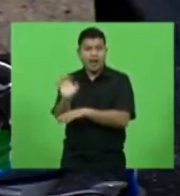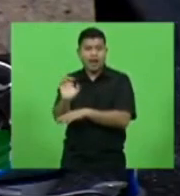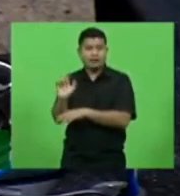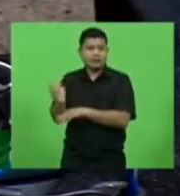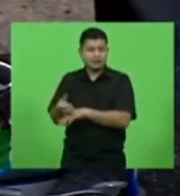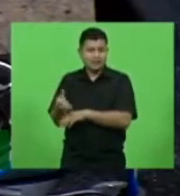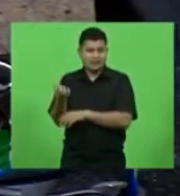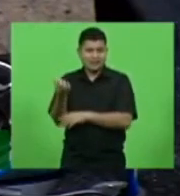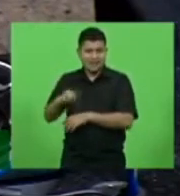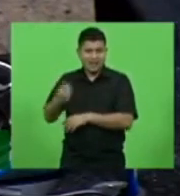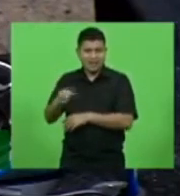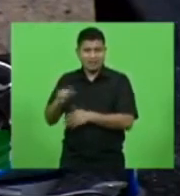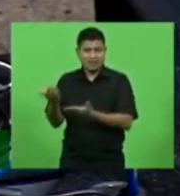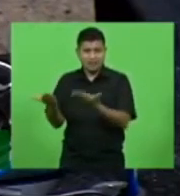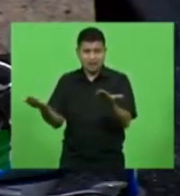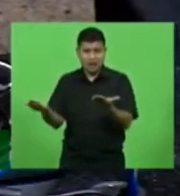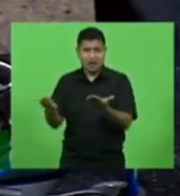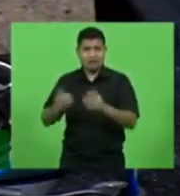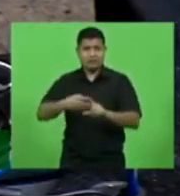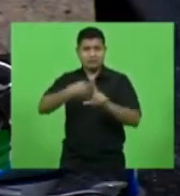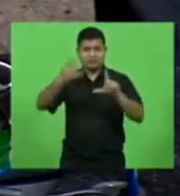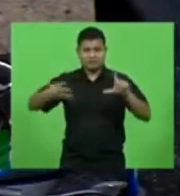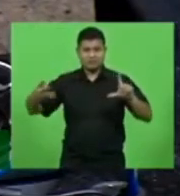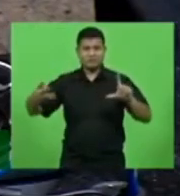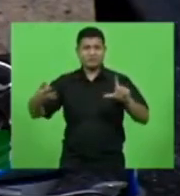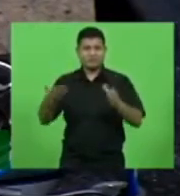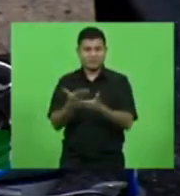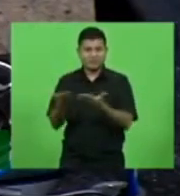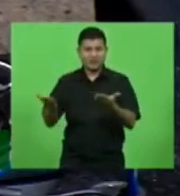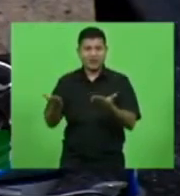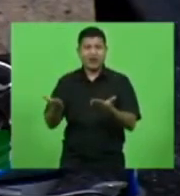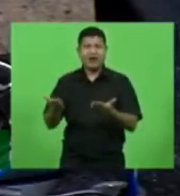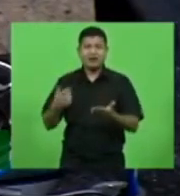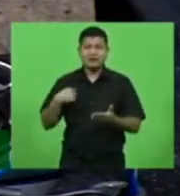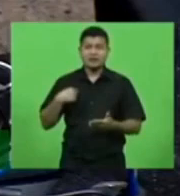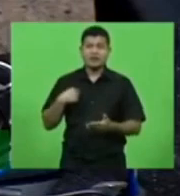combater o preconceito contra pessoas não binárias, ou seja,